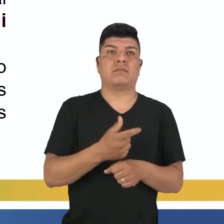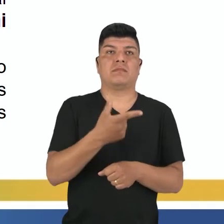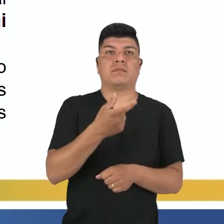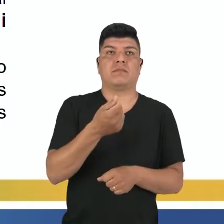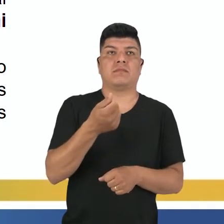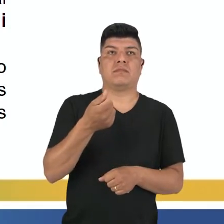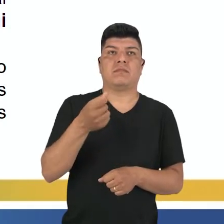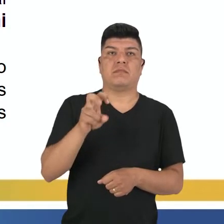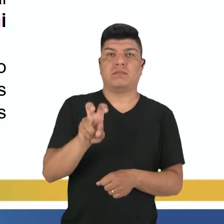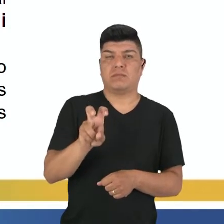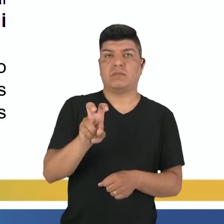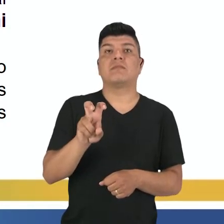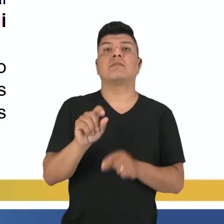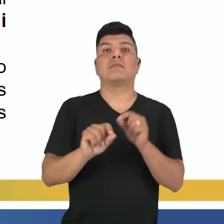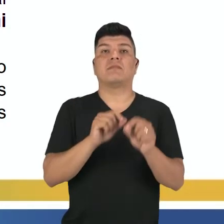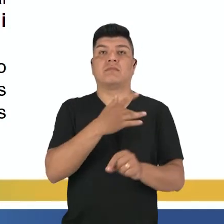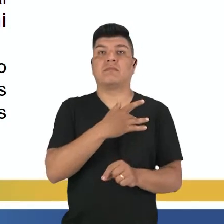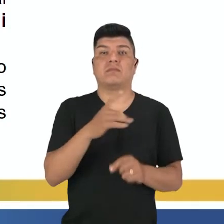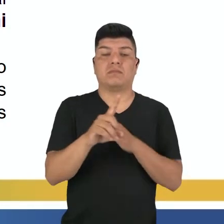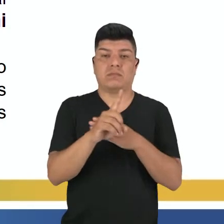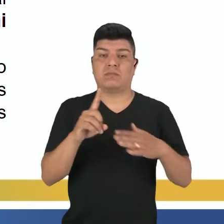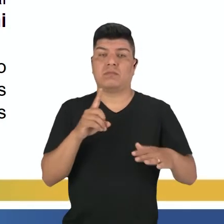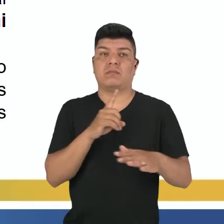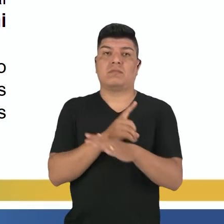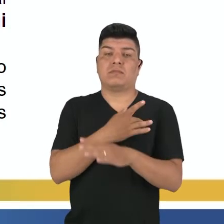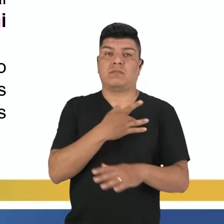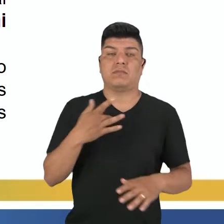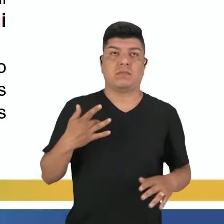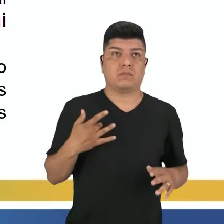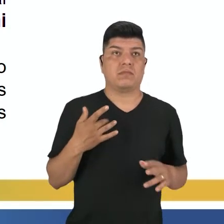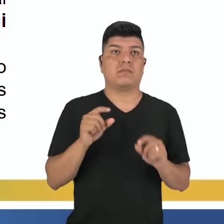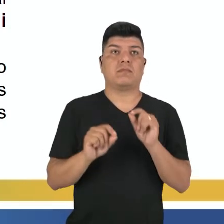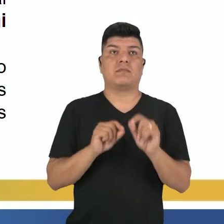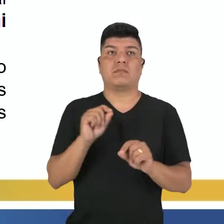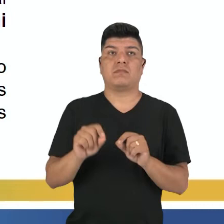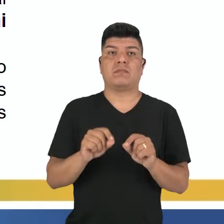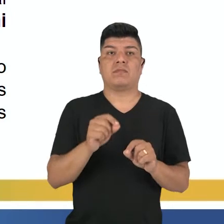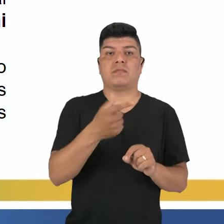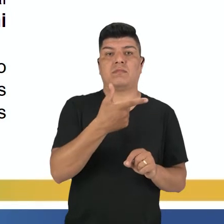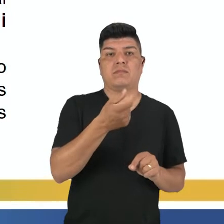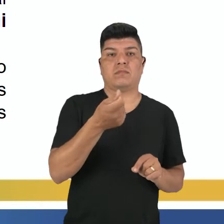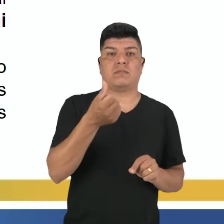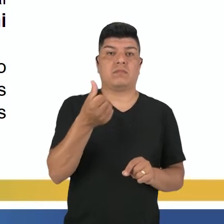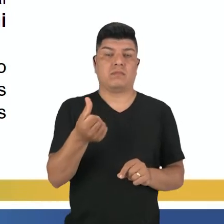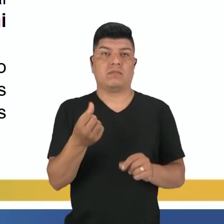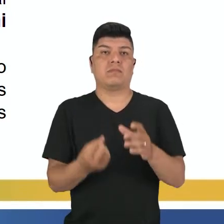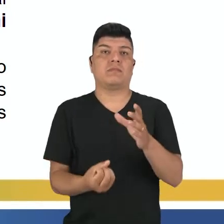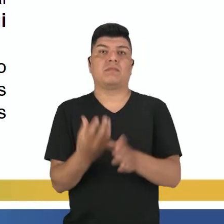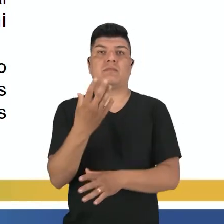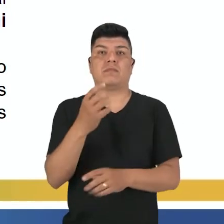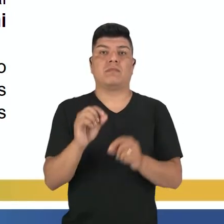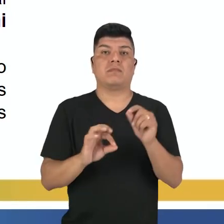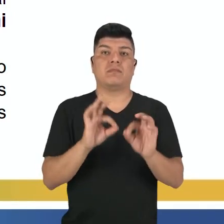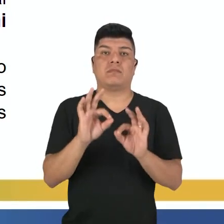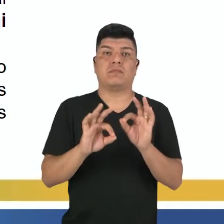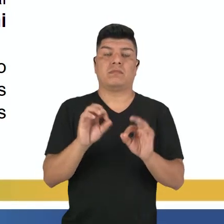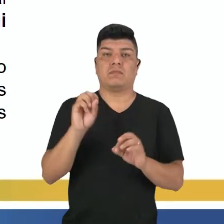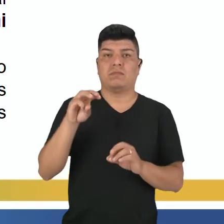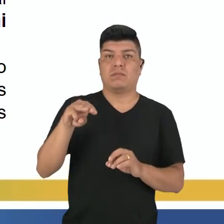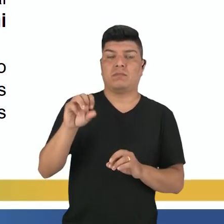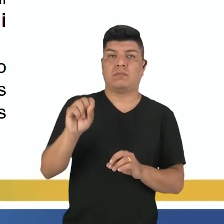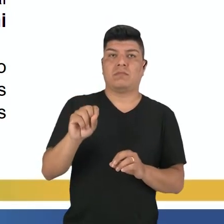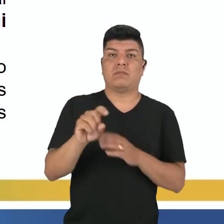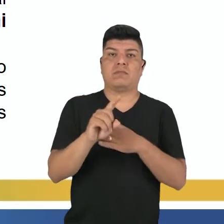comissão sobre as determinantes sociais da saúde. E em 2006 também foi criada a Comissão Nacional sobre